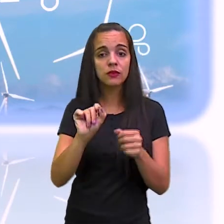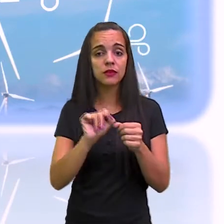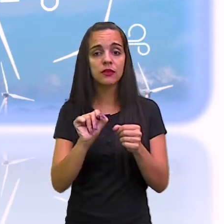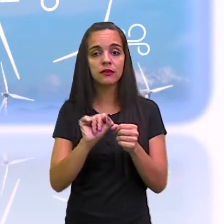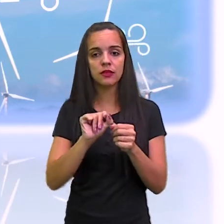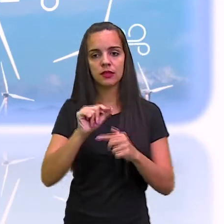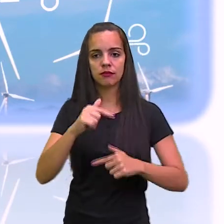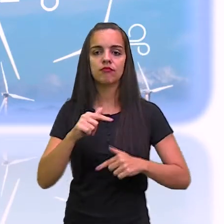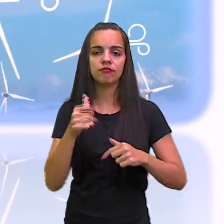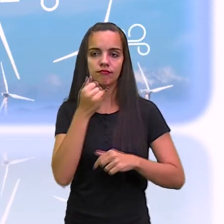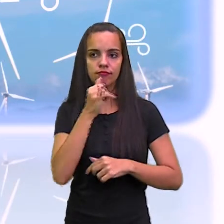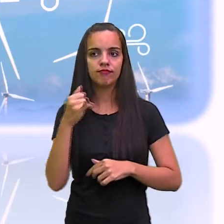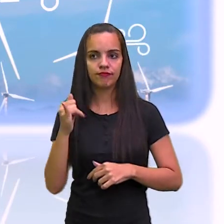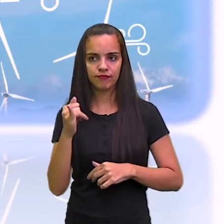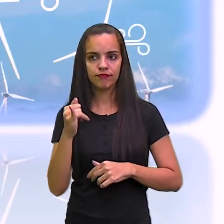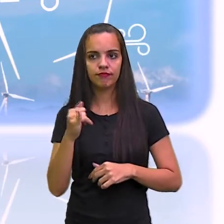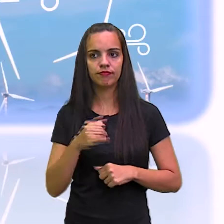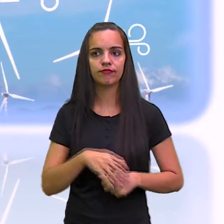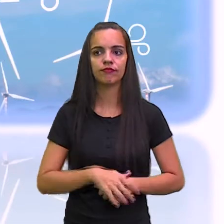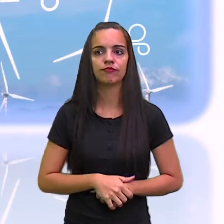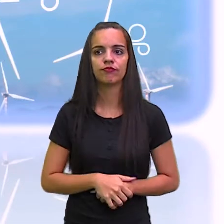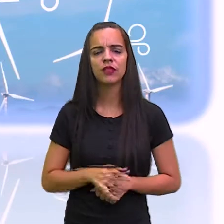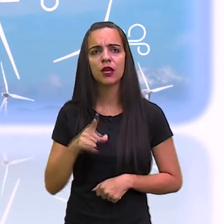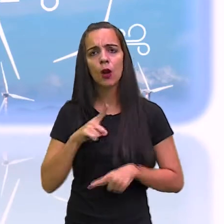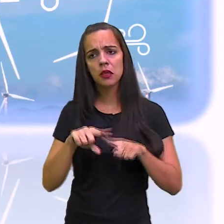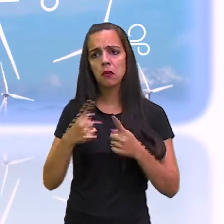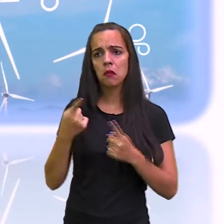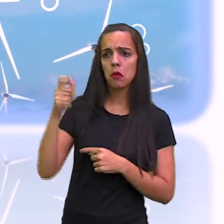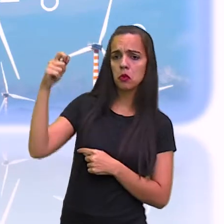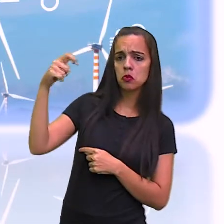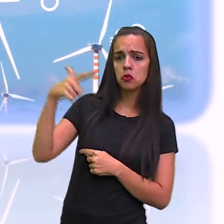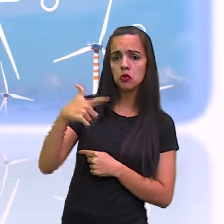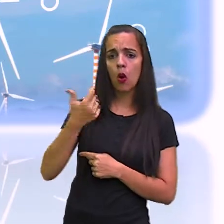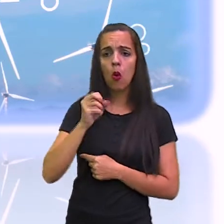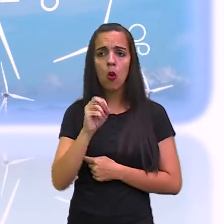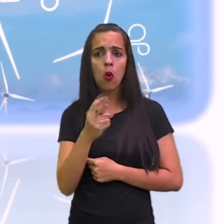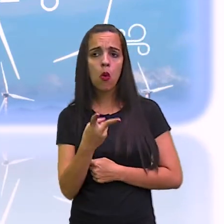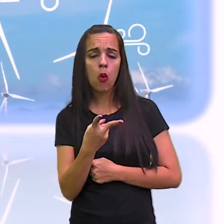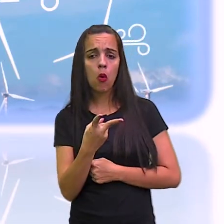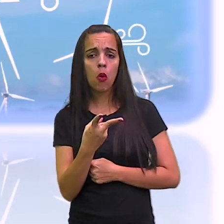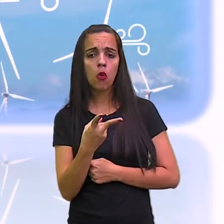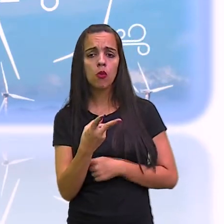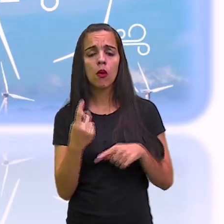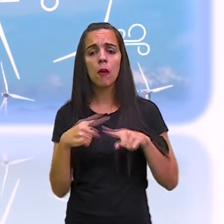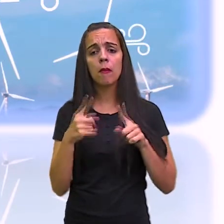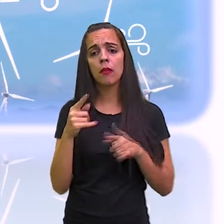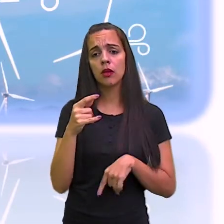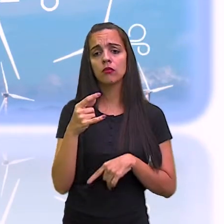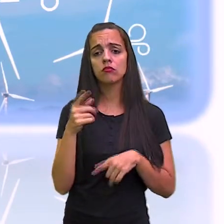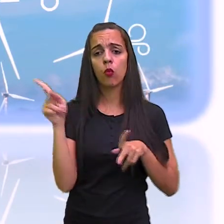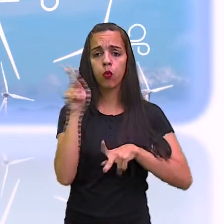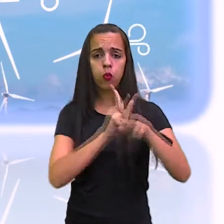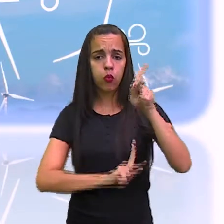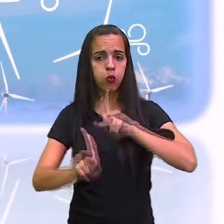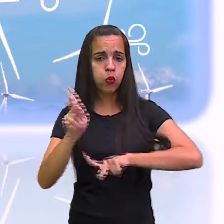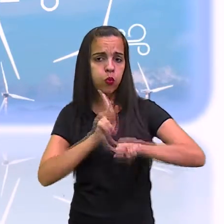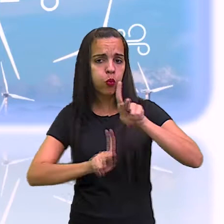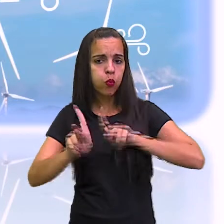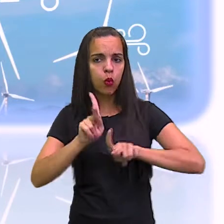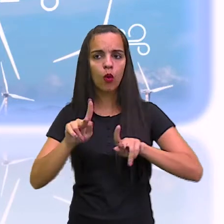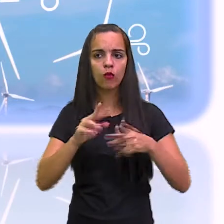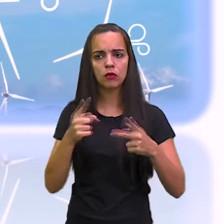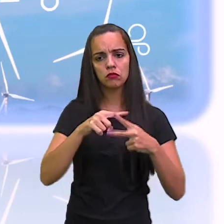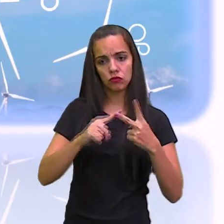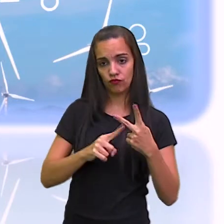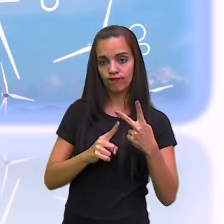a energia térmica, que é formada pelo sol ou pelo vento, é um tipo de energia solar. E quando não há sol,